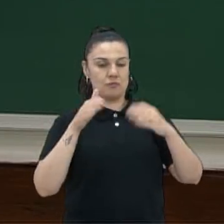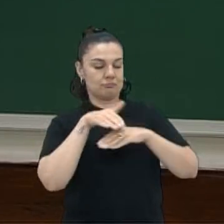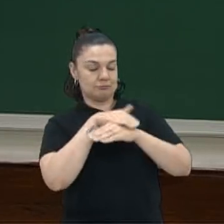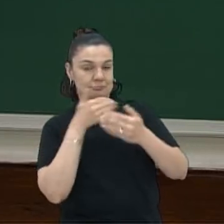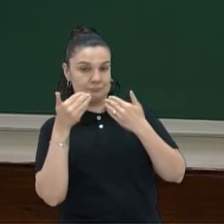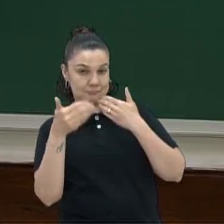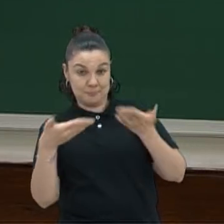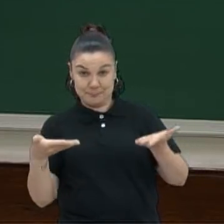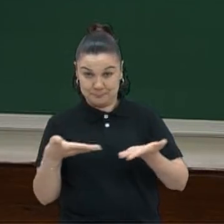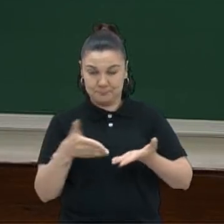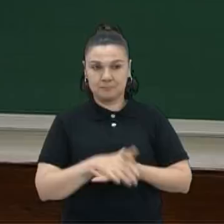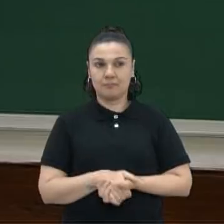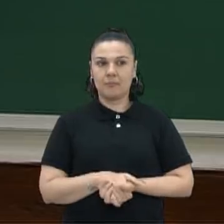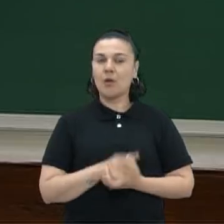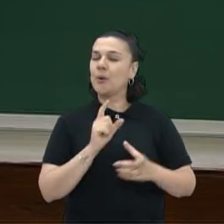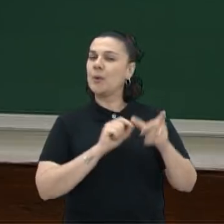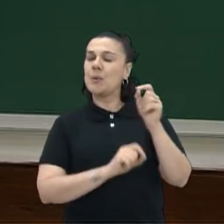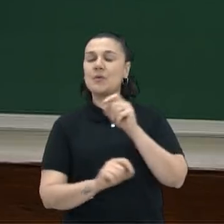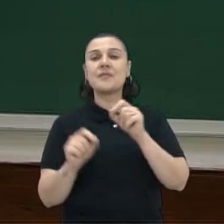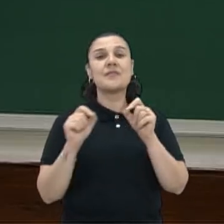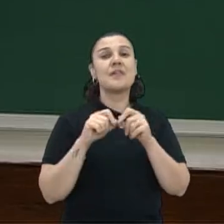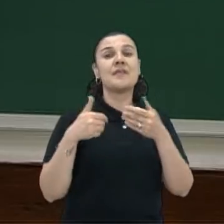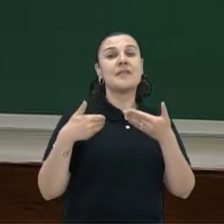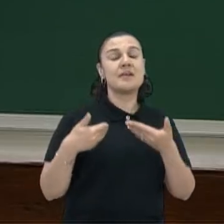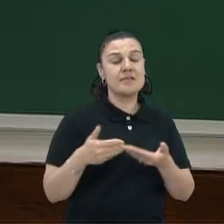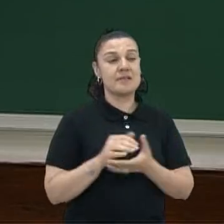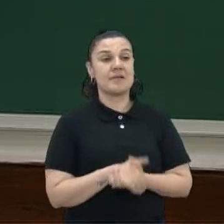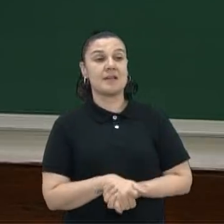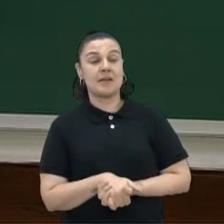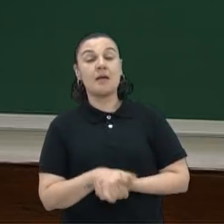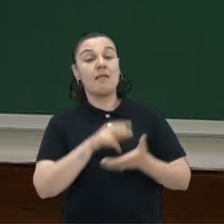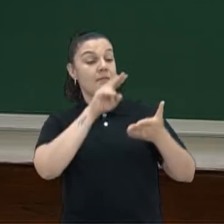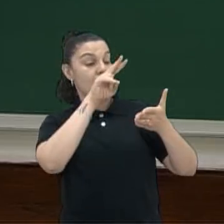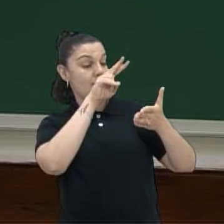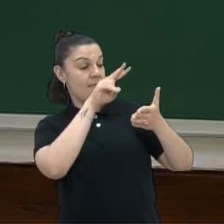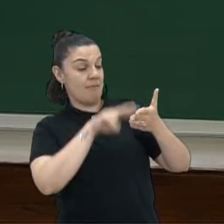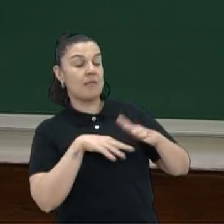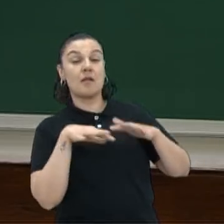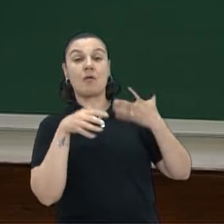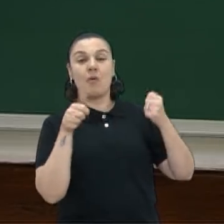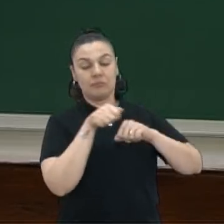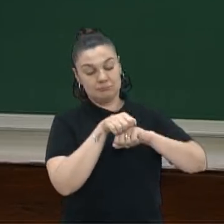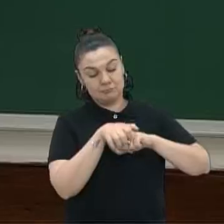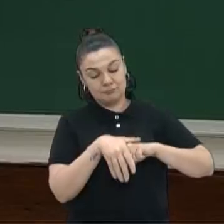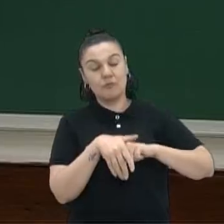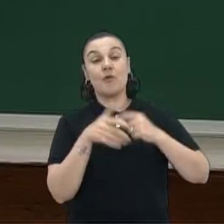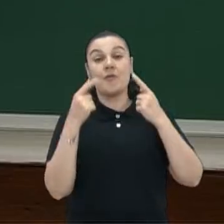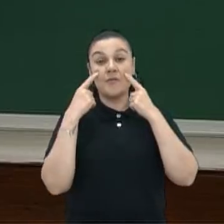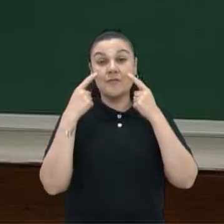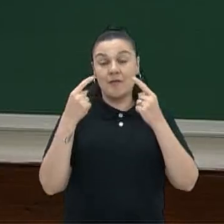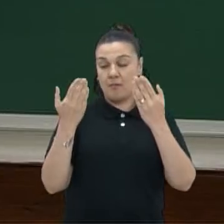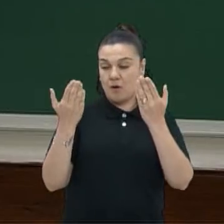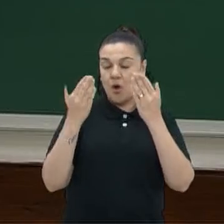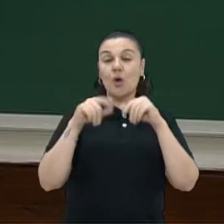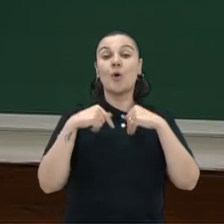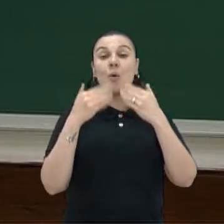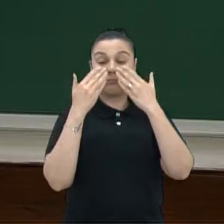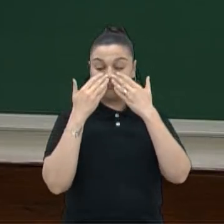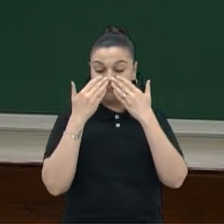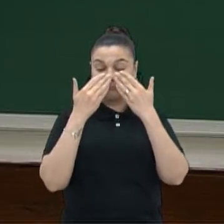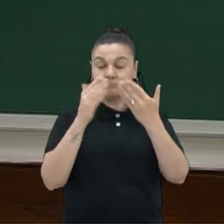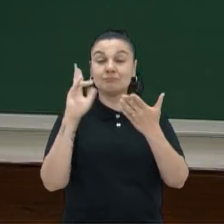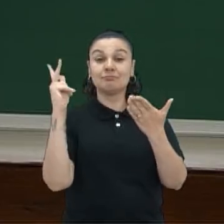na aula de hoje. O que é que você tem que fazer? Você tem que ler o tipo de erosão e verificar qual é